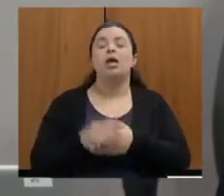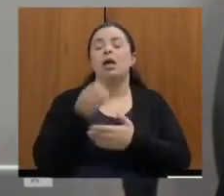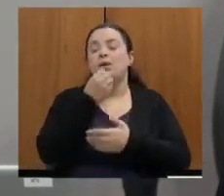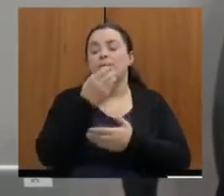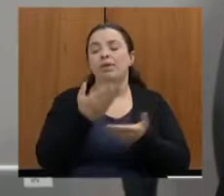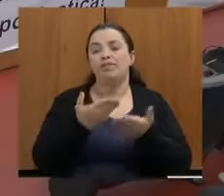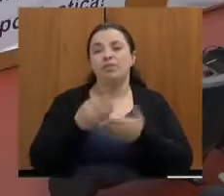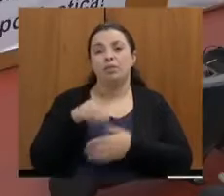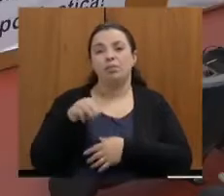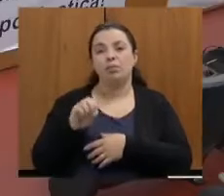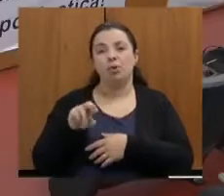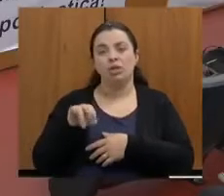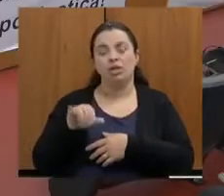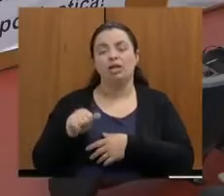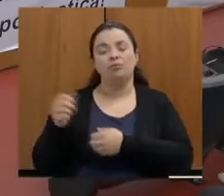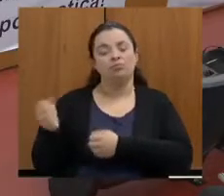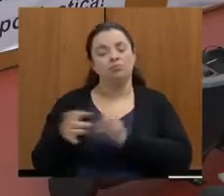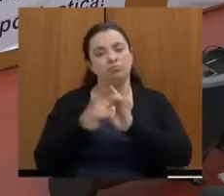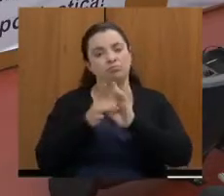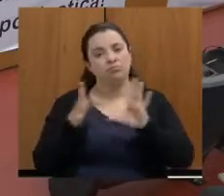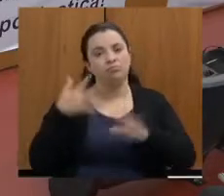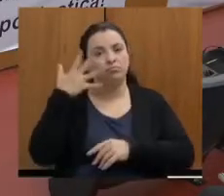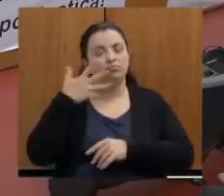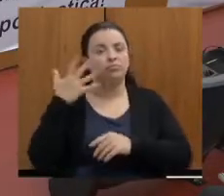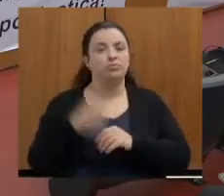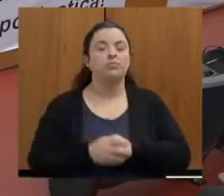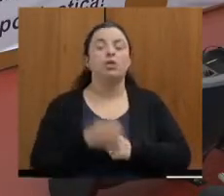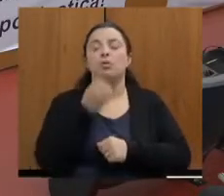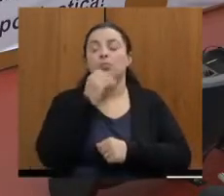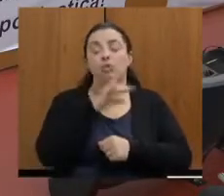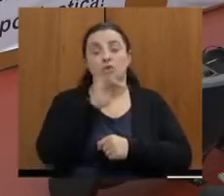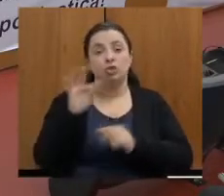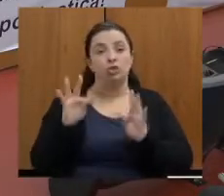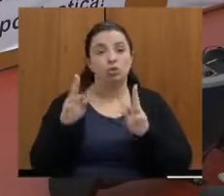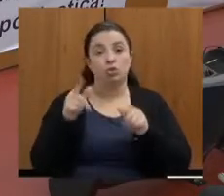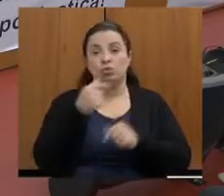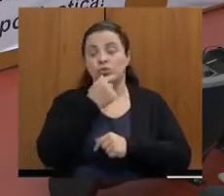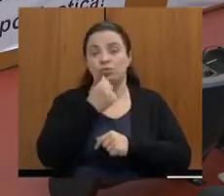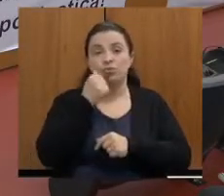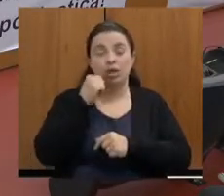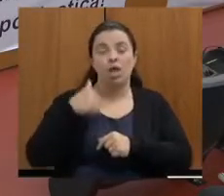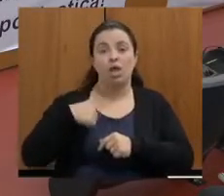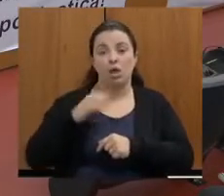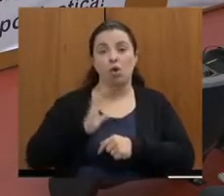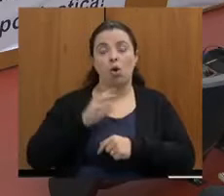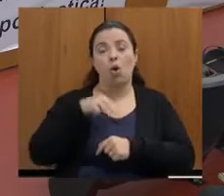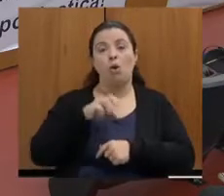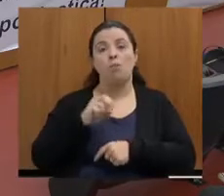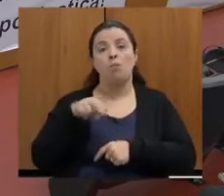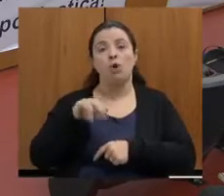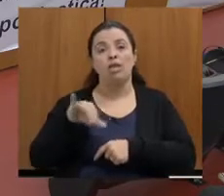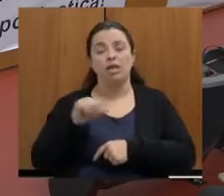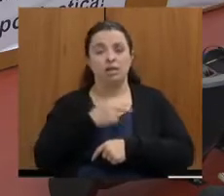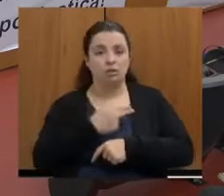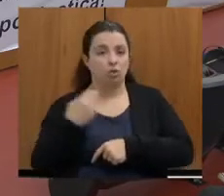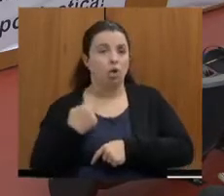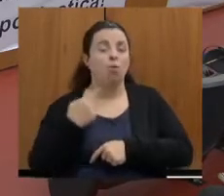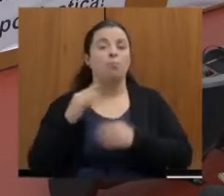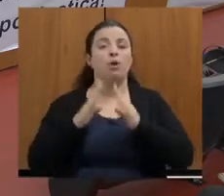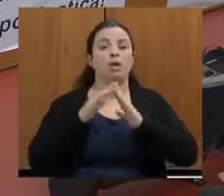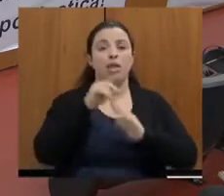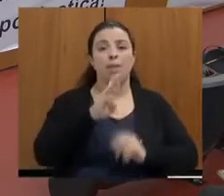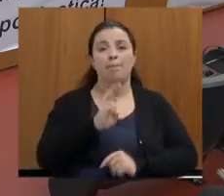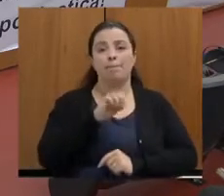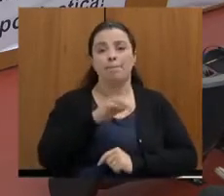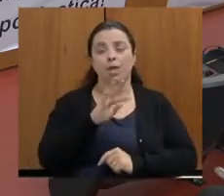para suas considerações bom dia a todos e todas eu sou Mônica sou moradora de Bento Rodrigues faz parte da